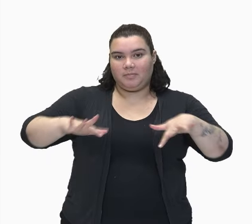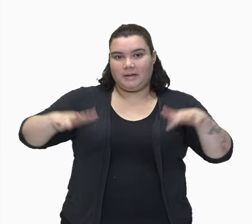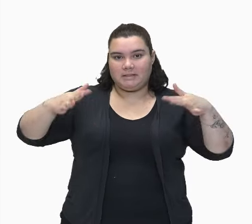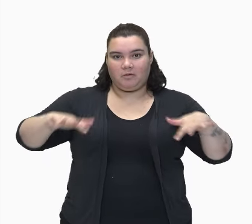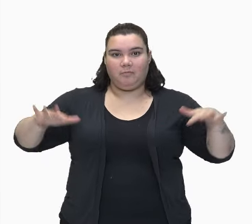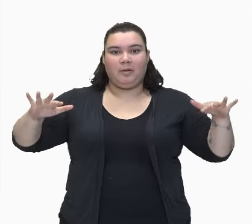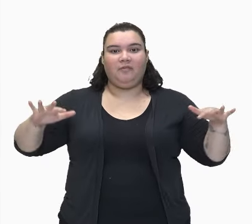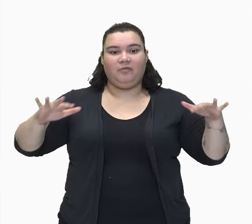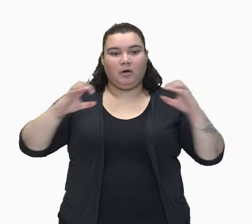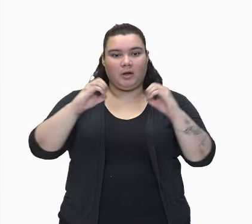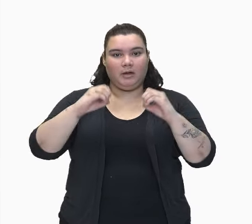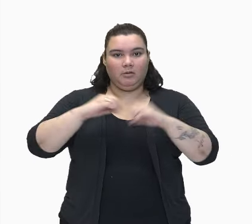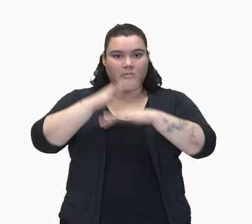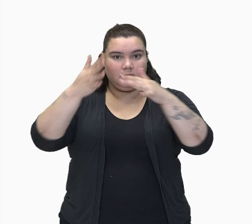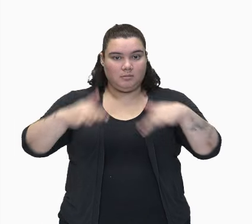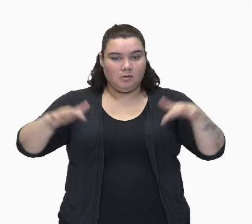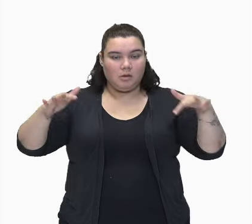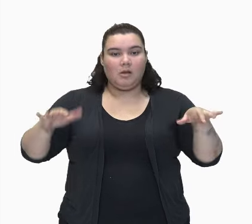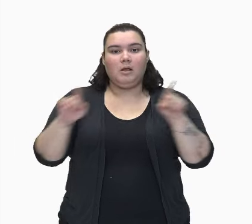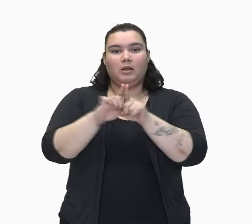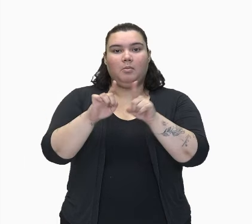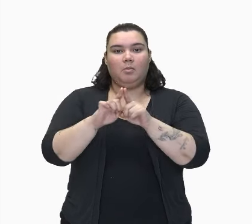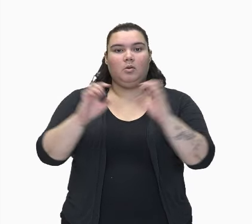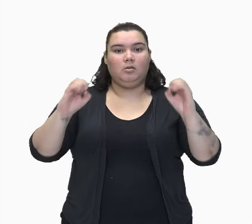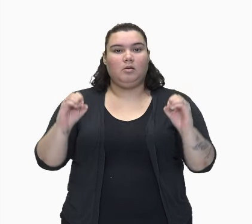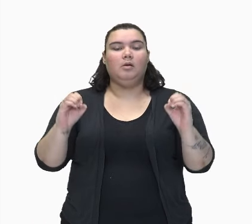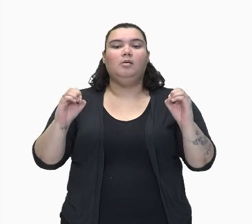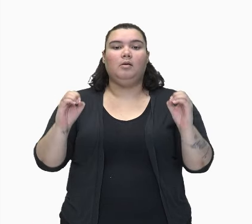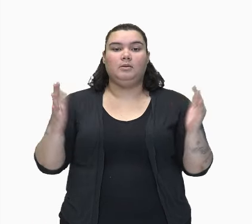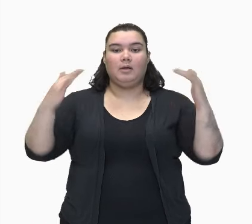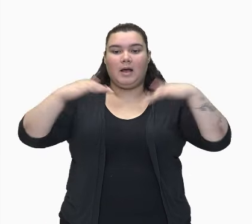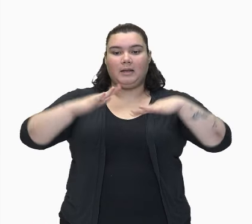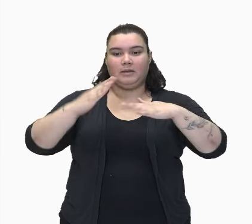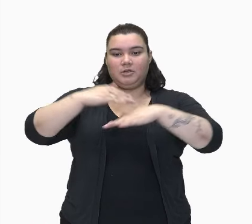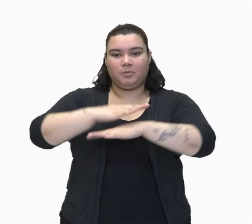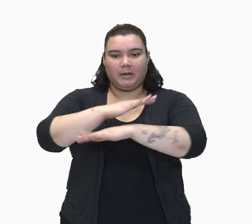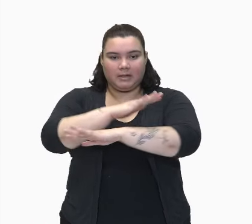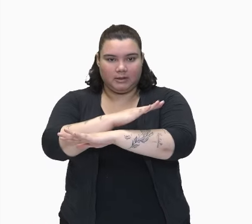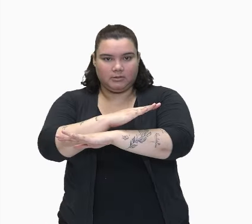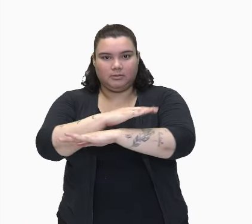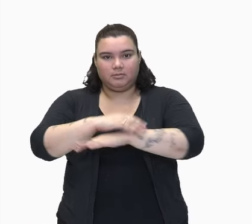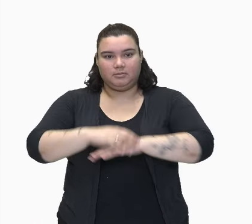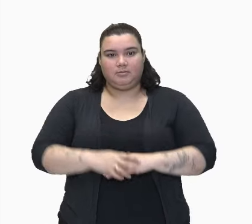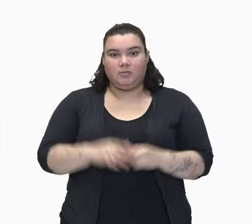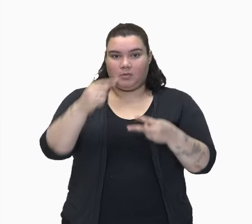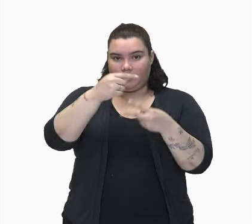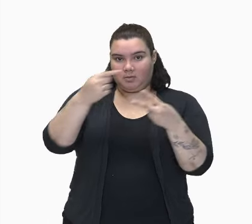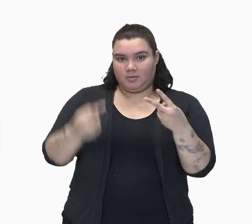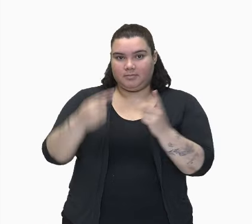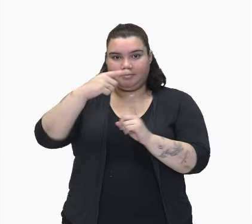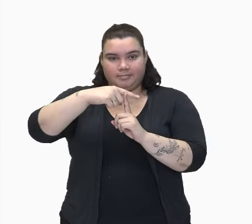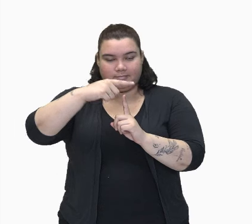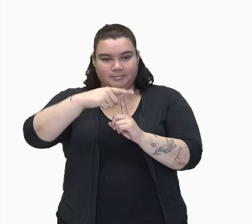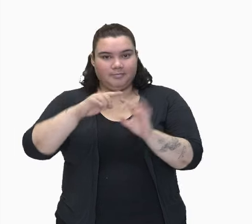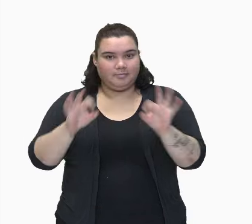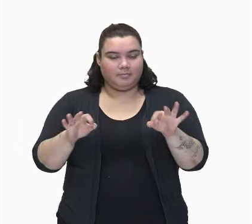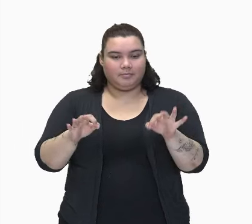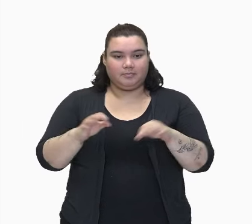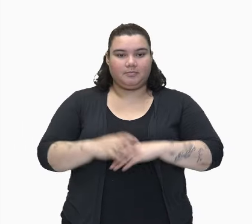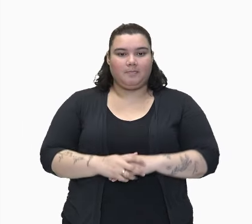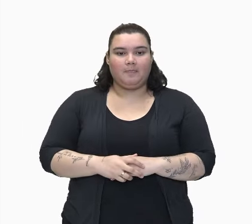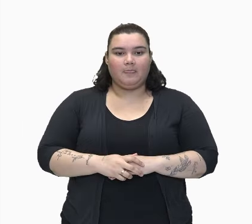México, e o leste vai ser banhado pelo Oceano Atlântico, ok? Tendo essas